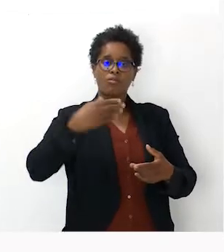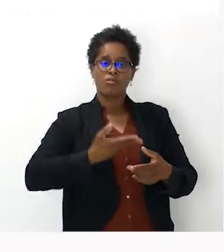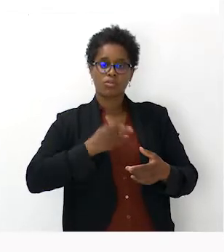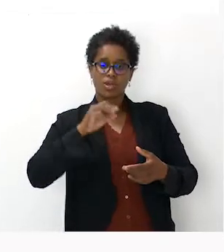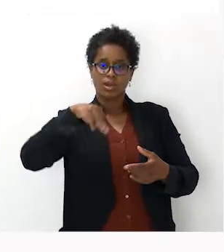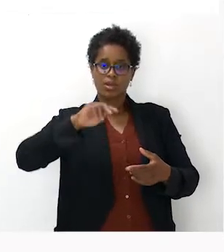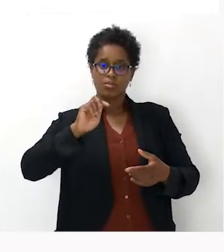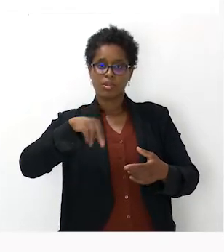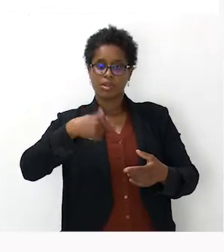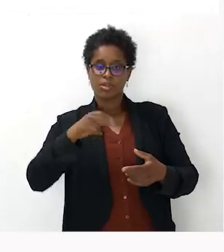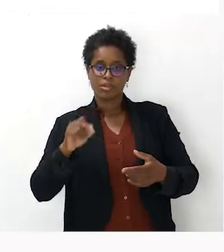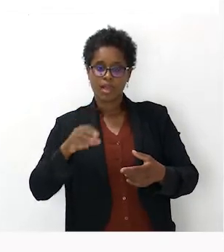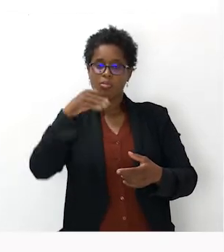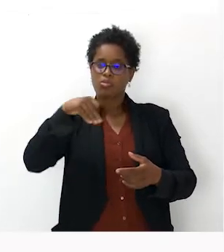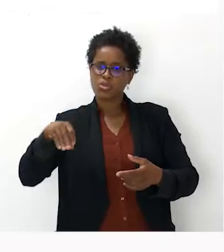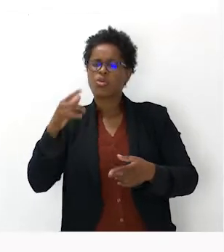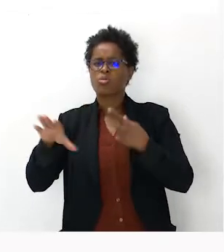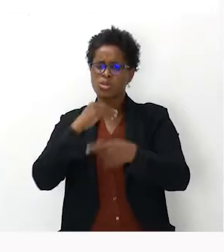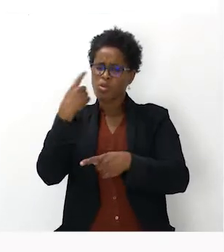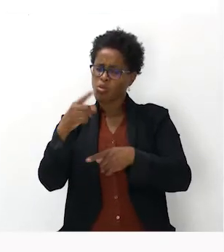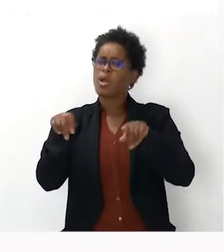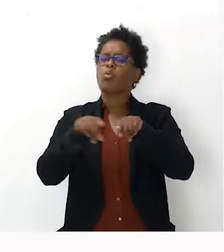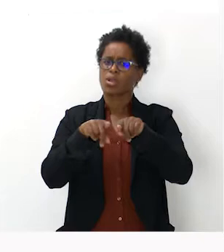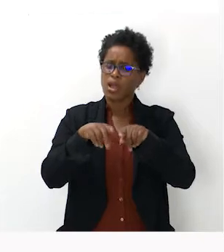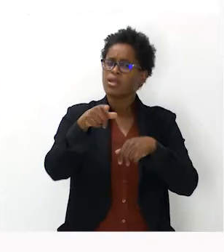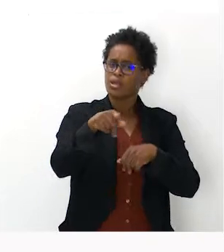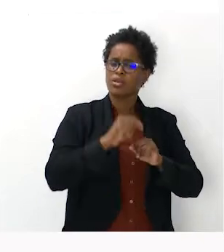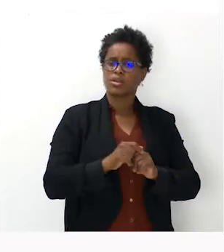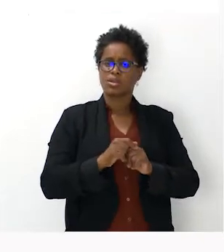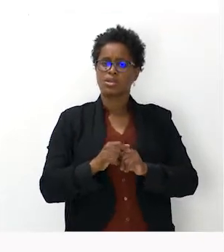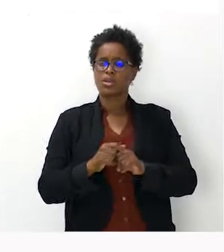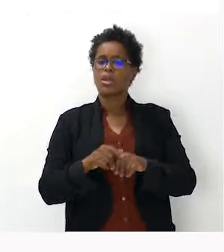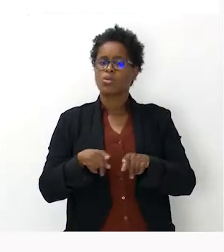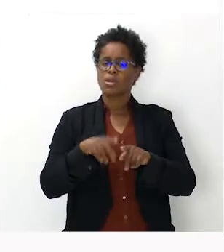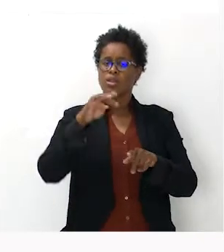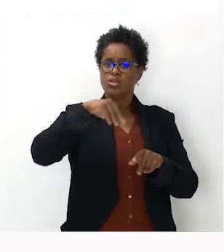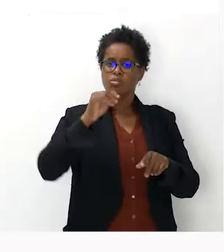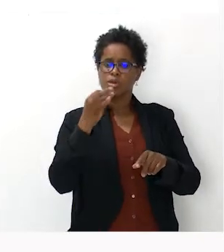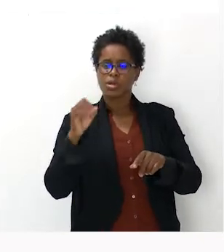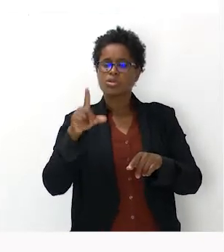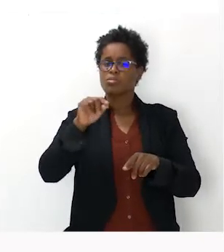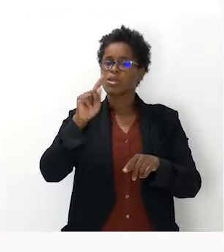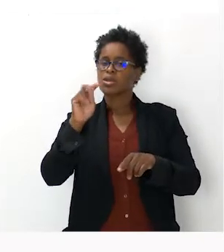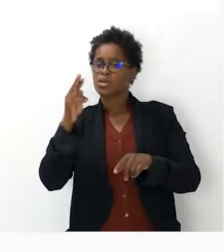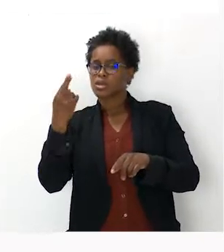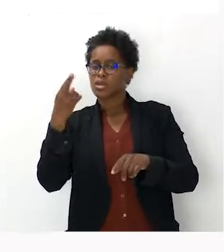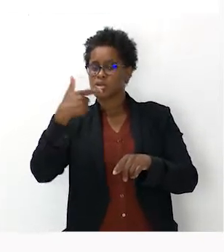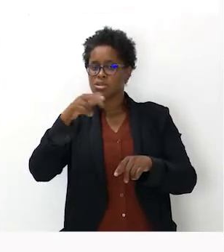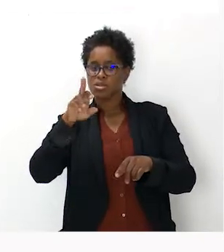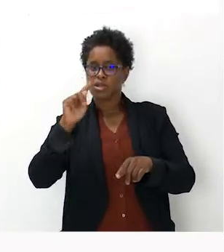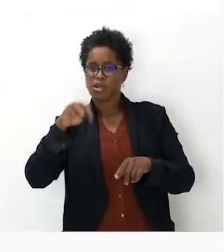proporção, nós iremos obter uma igualdade entre os meios e os extremos. Se